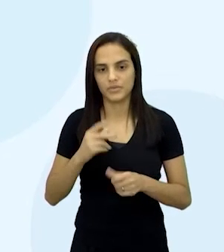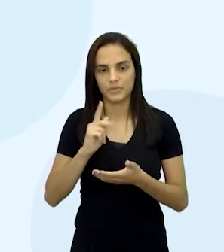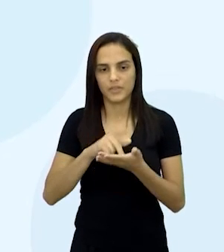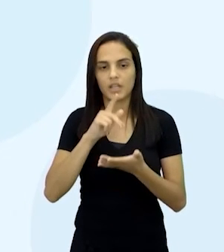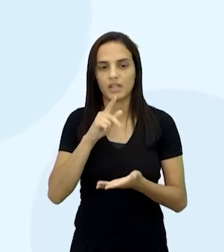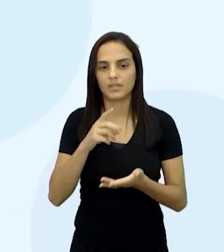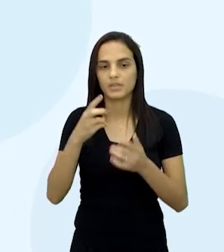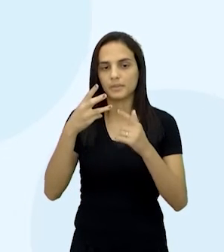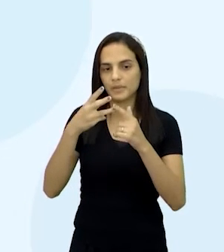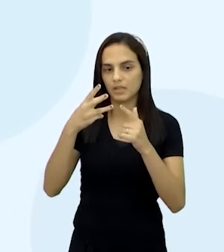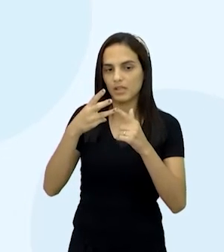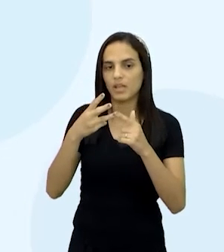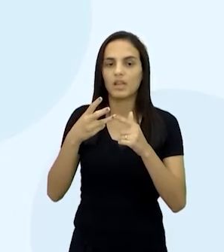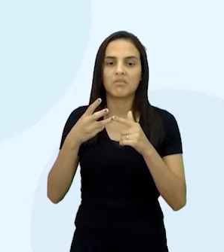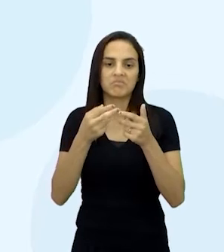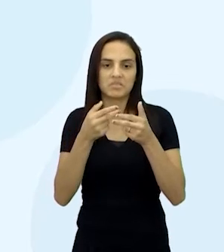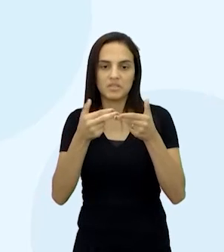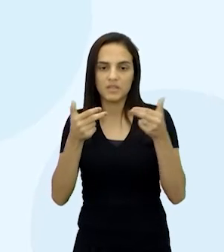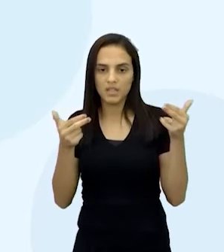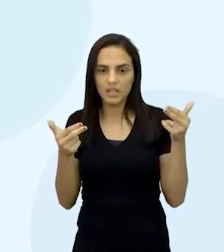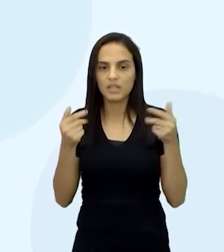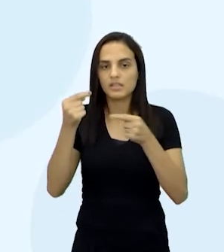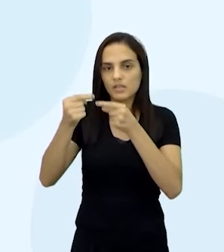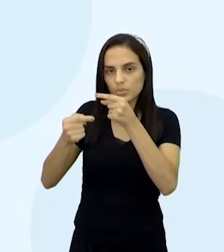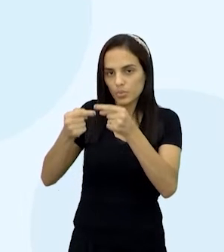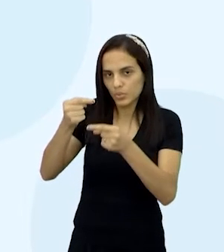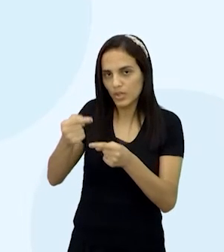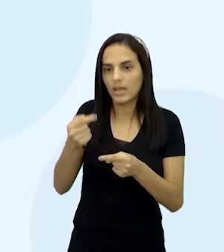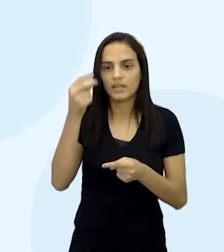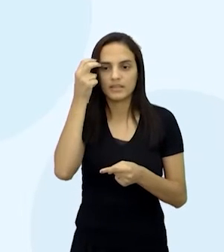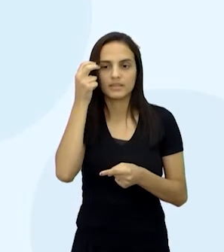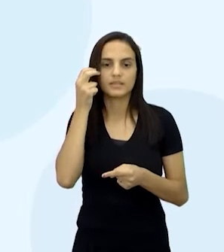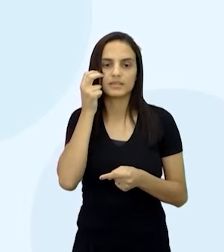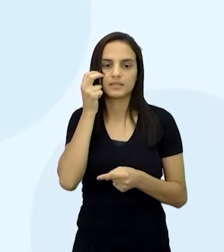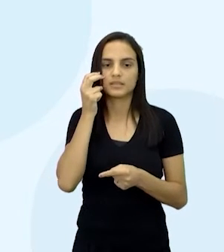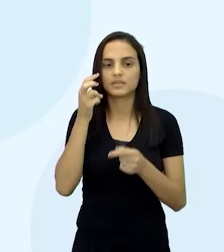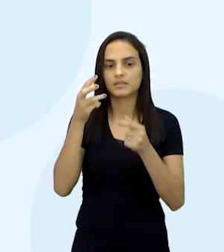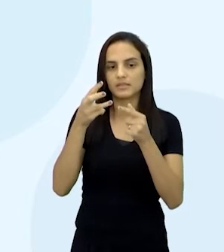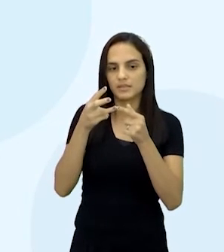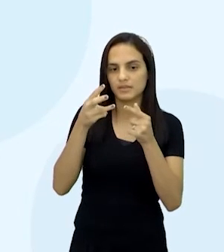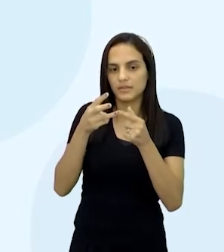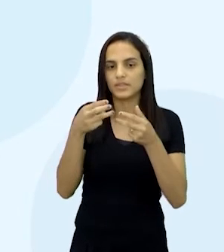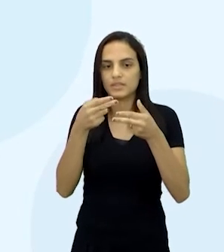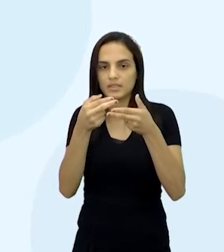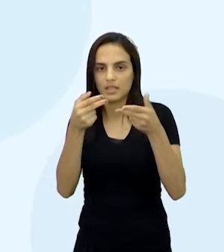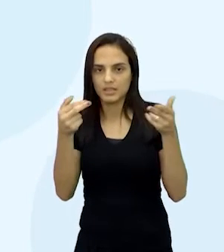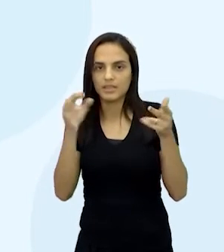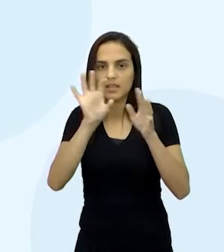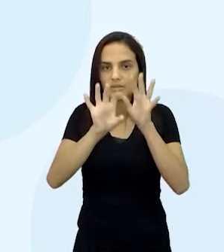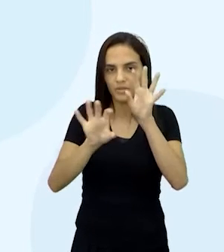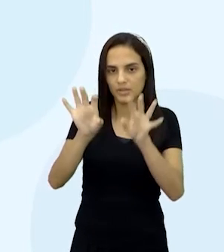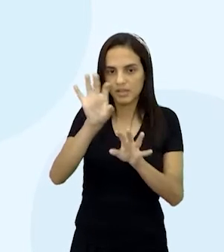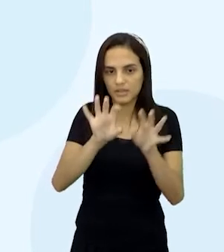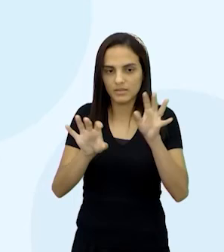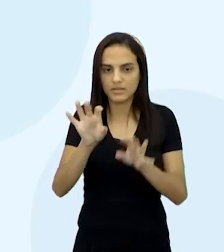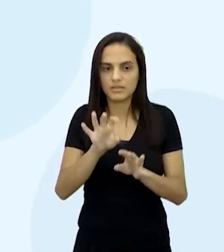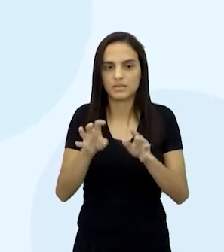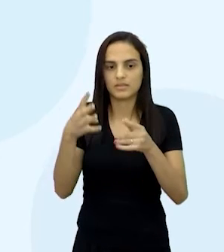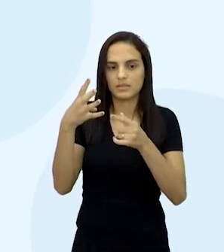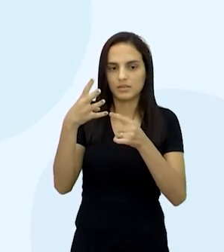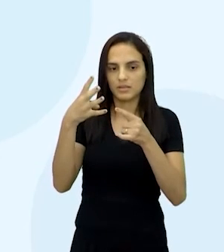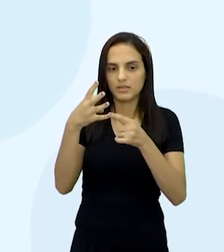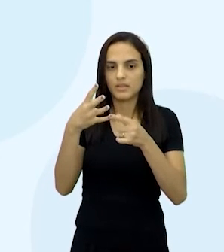realidade, as pluralidades e heranças culturais, as diversidades